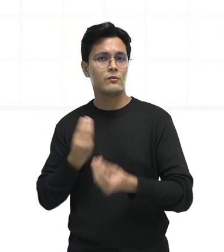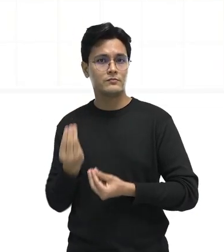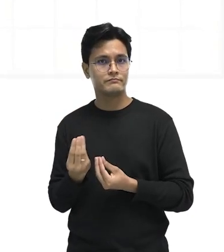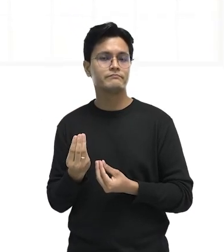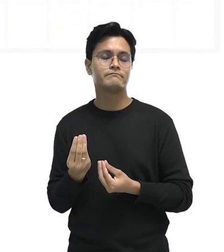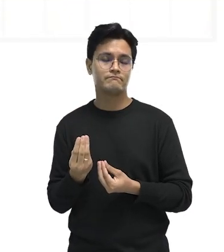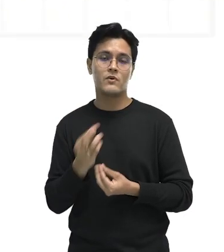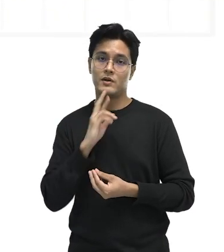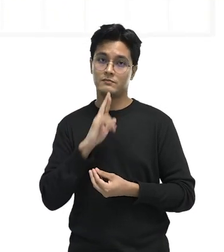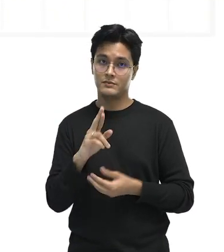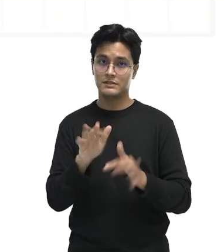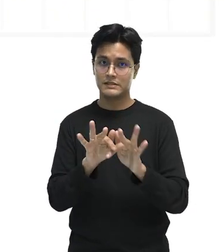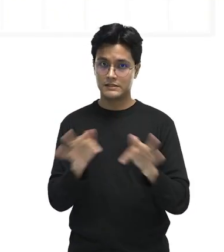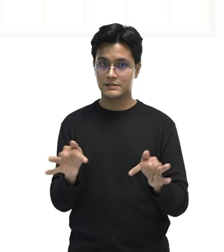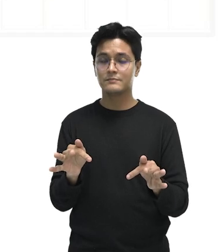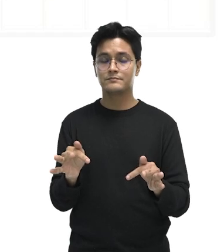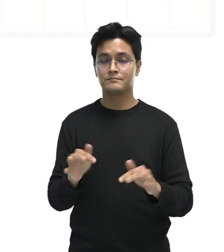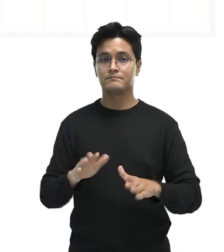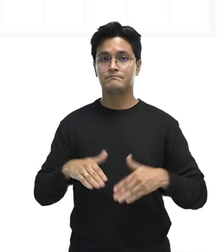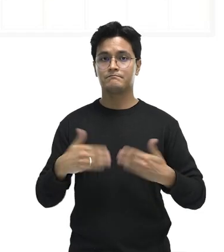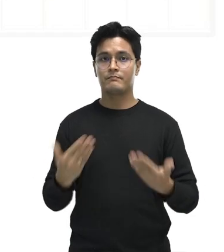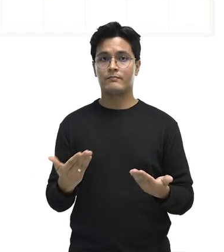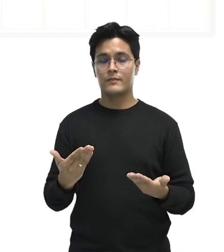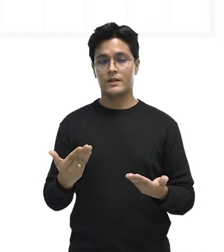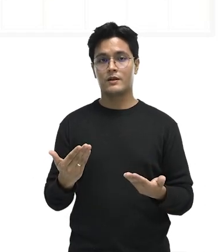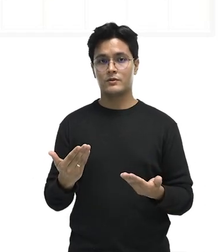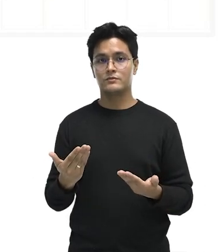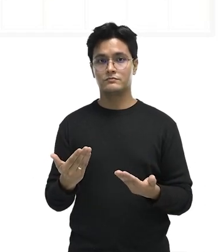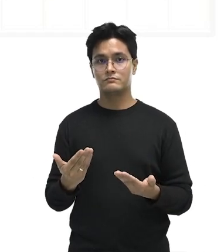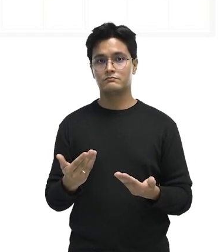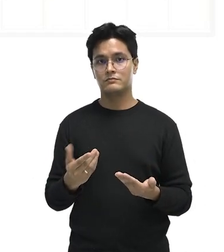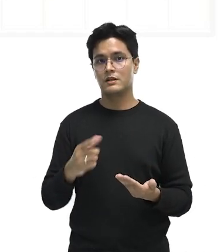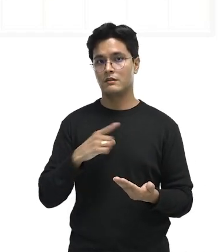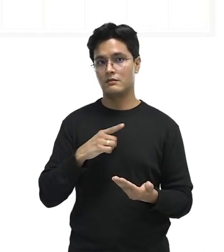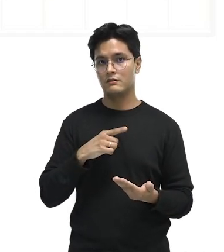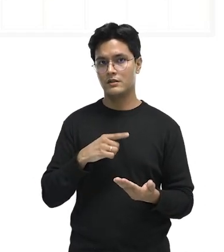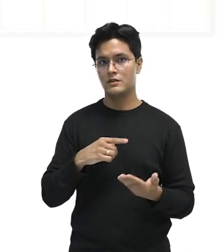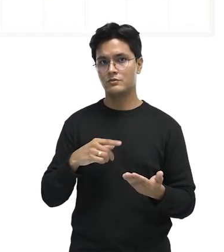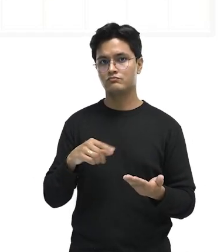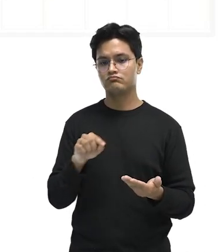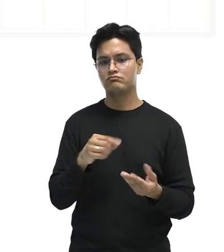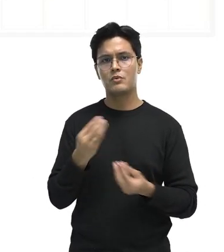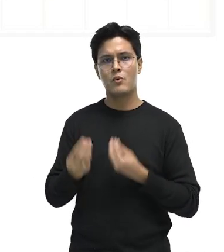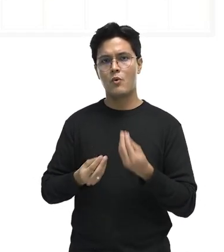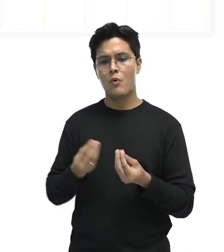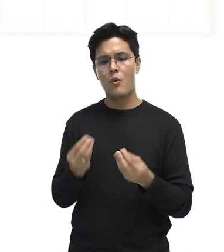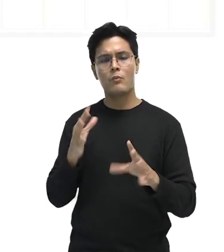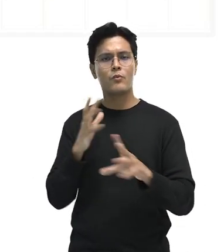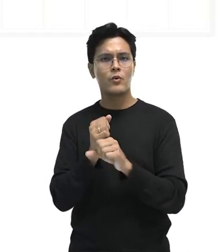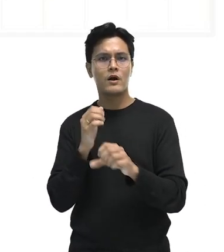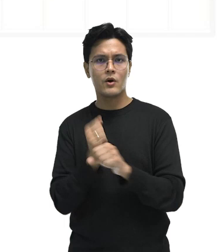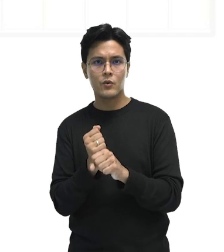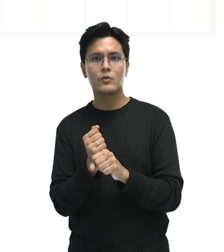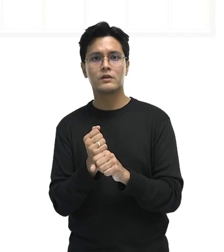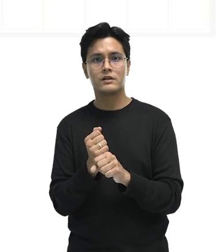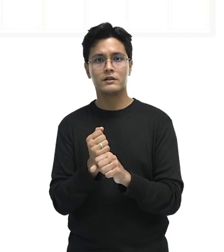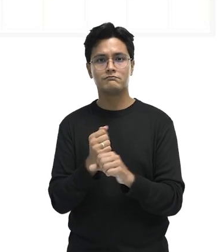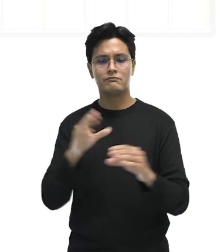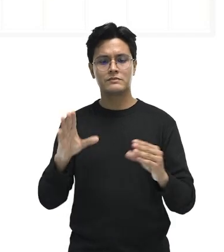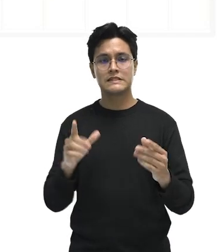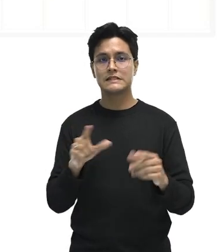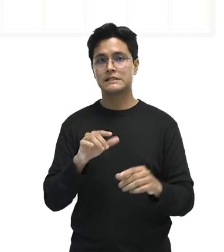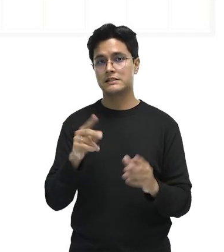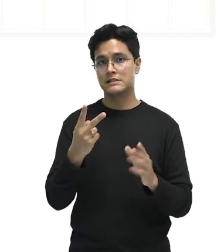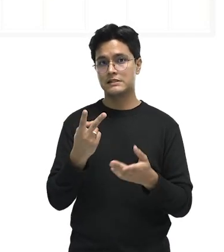simples. Partindo dessa lógica, né, de que ele foi